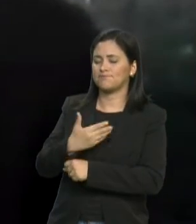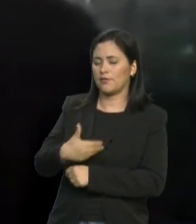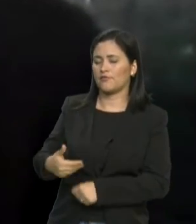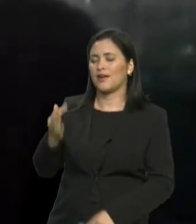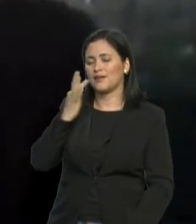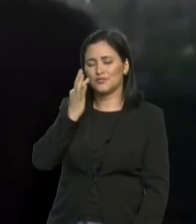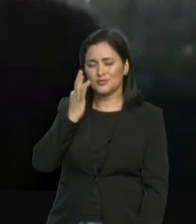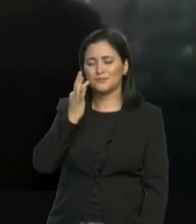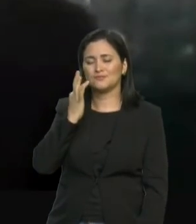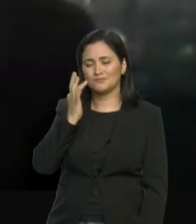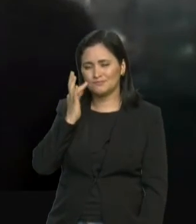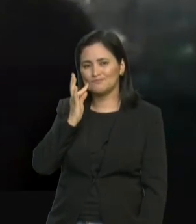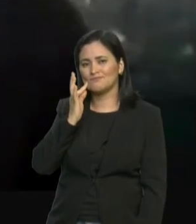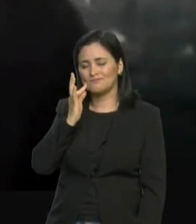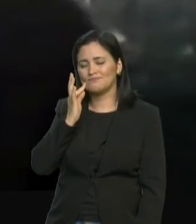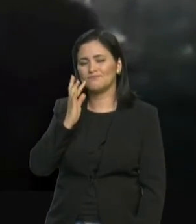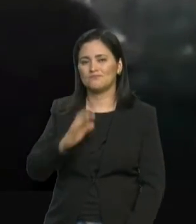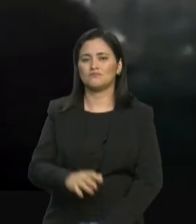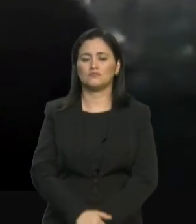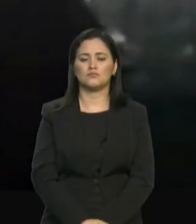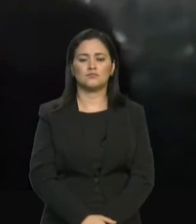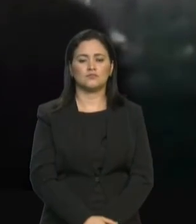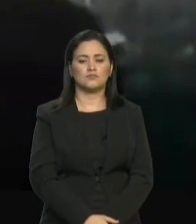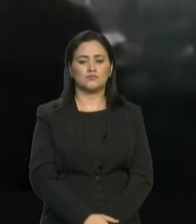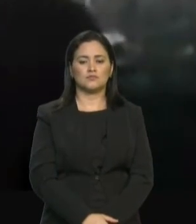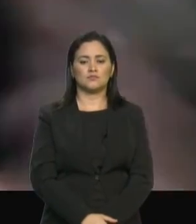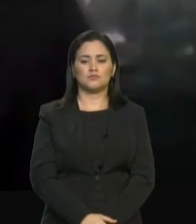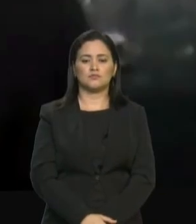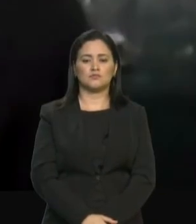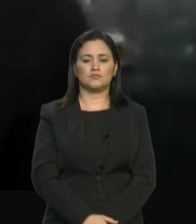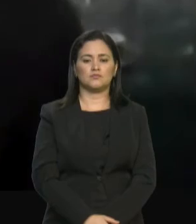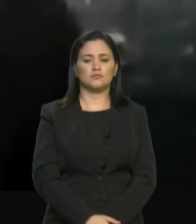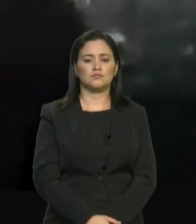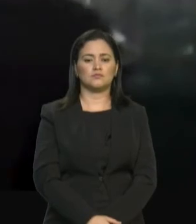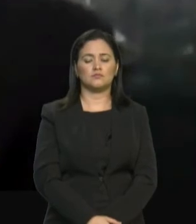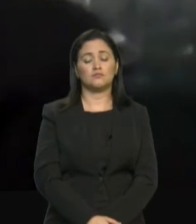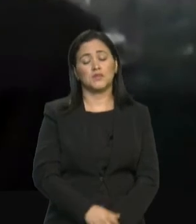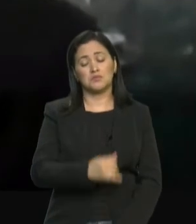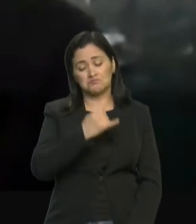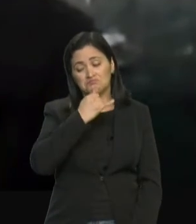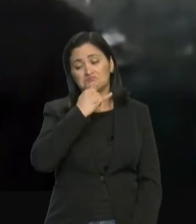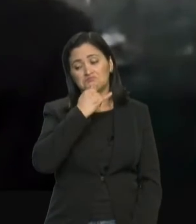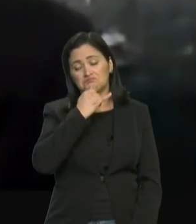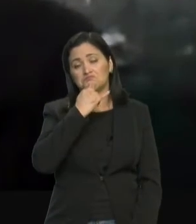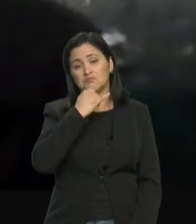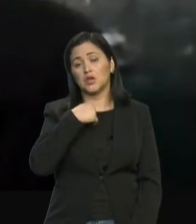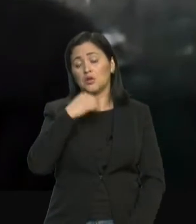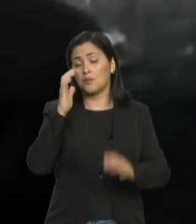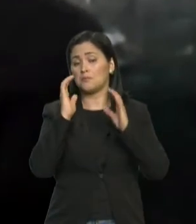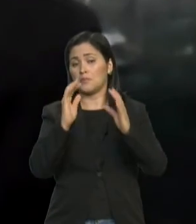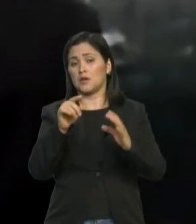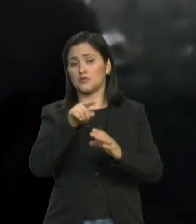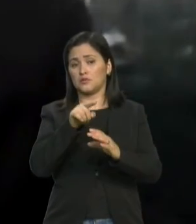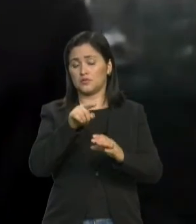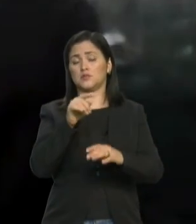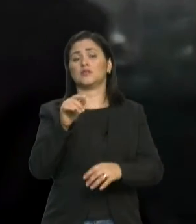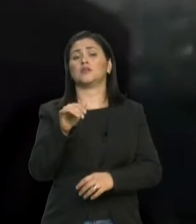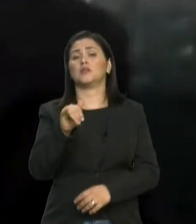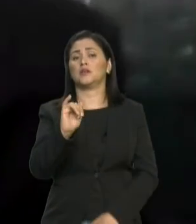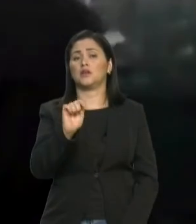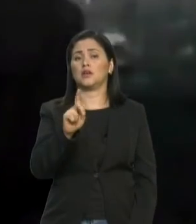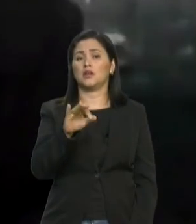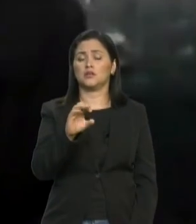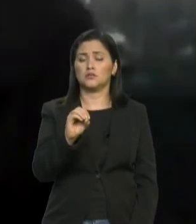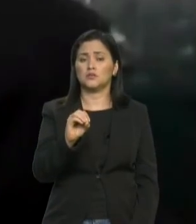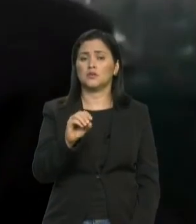Excelência, terá aí a decepção ainda no ano 2021. Infelizmente, tem muito respeito por Vossa Excelência, comum de tudo que Vossa